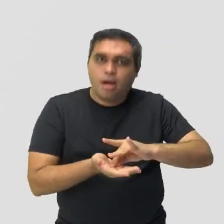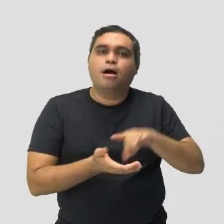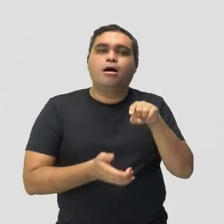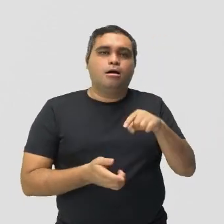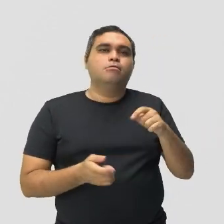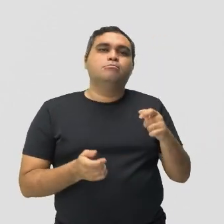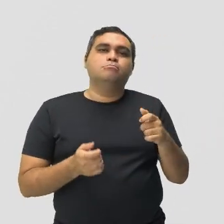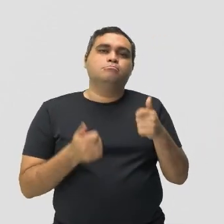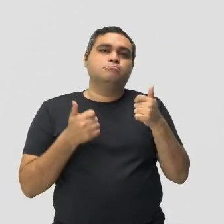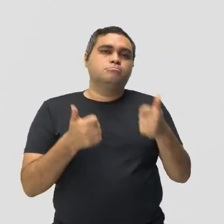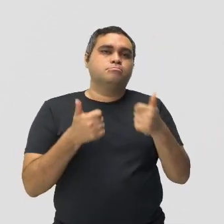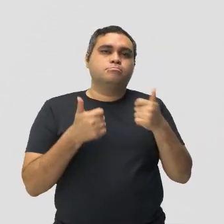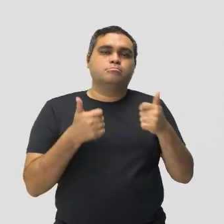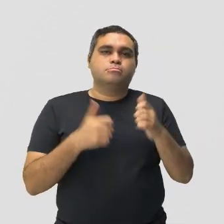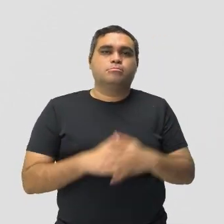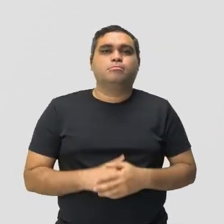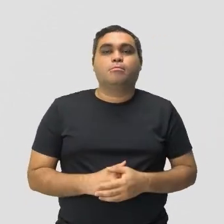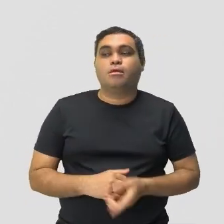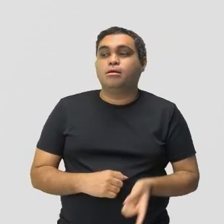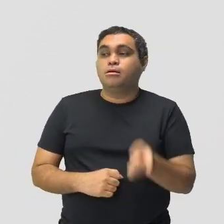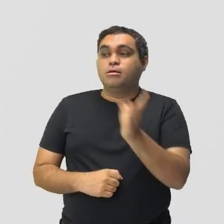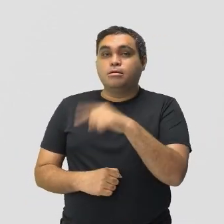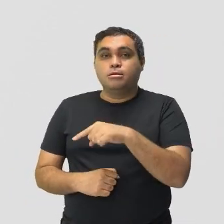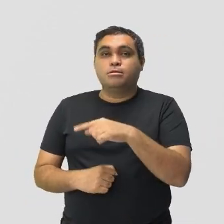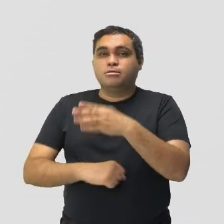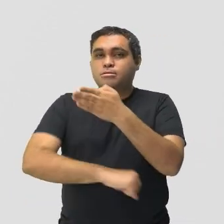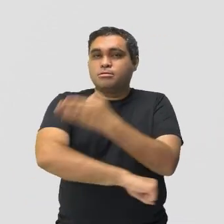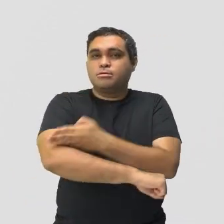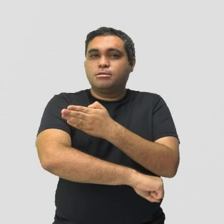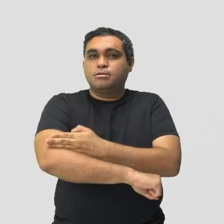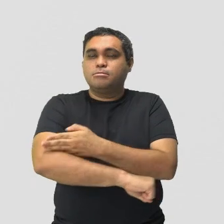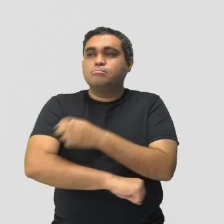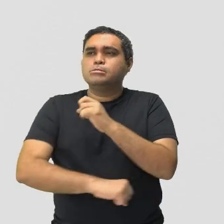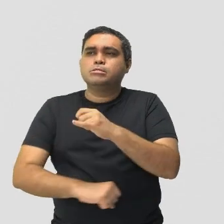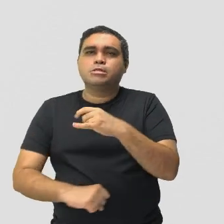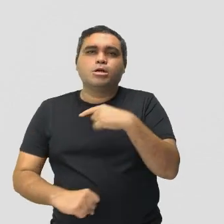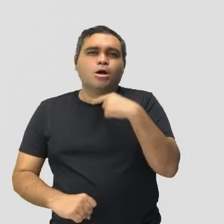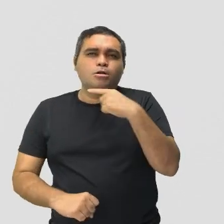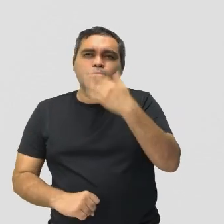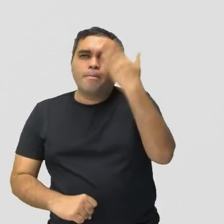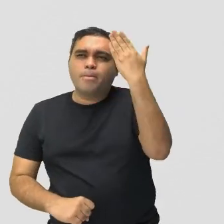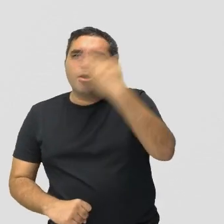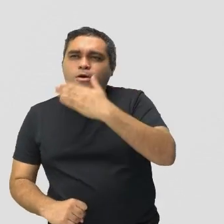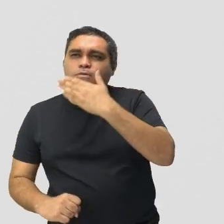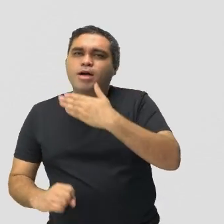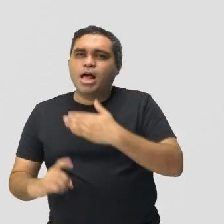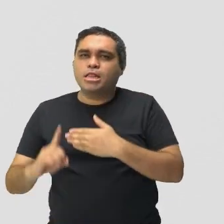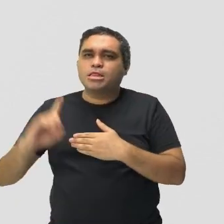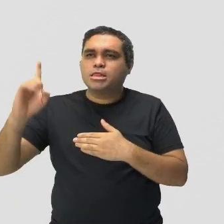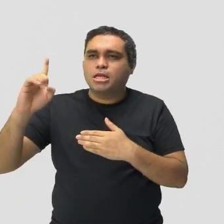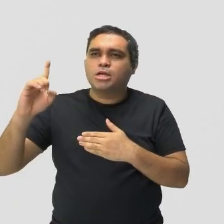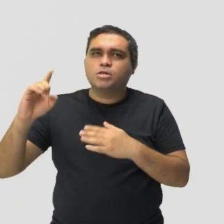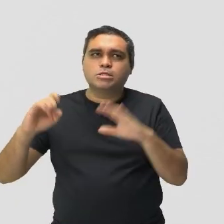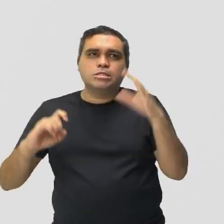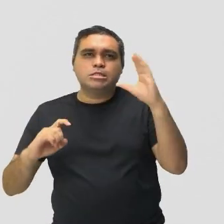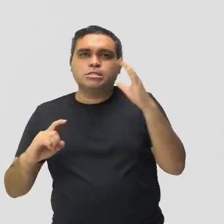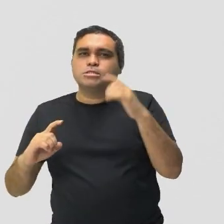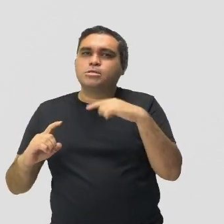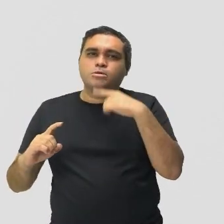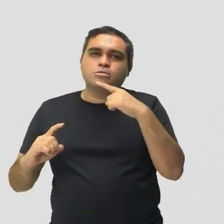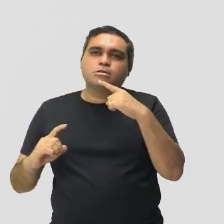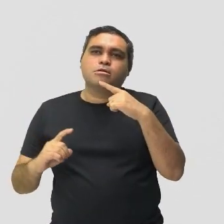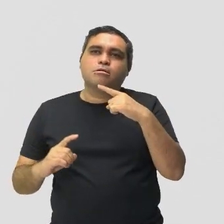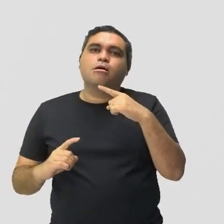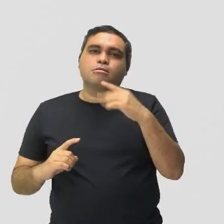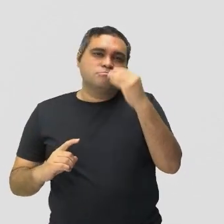experimentar. Ao contrário da Idade Média, se eu não posso provar a existência de Deus pela ciência, então eu descarto